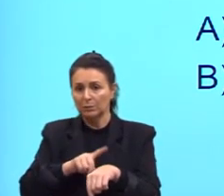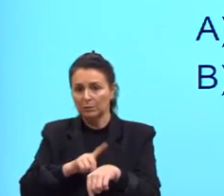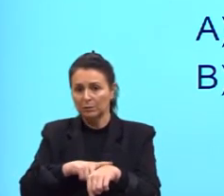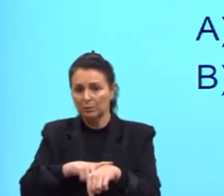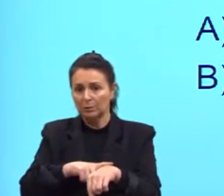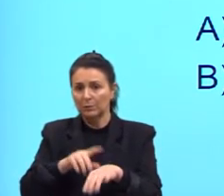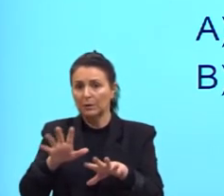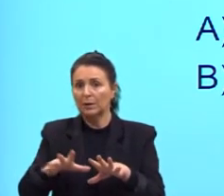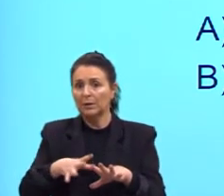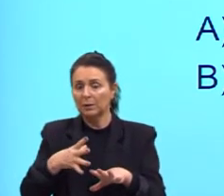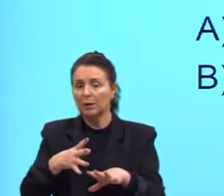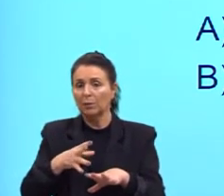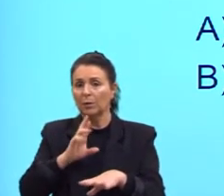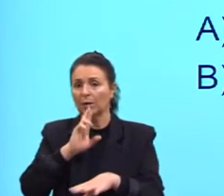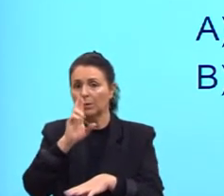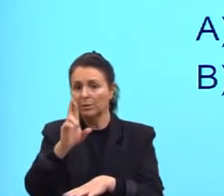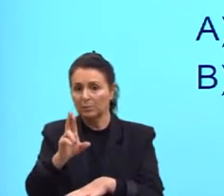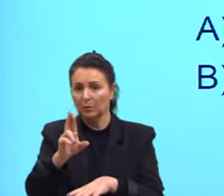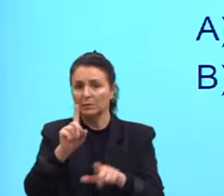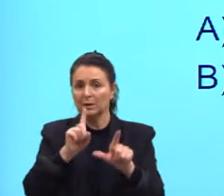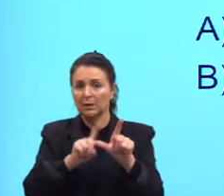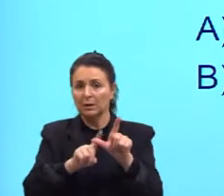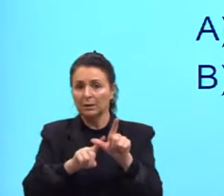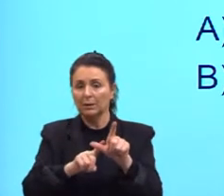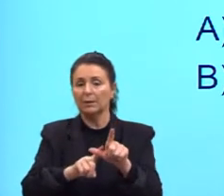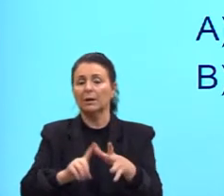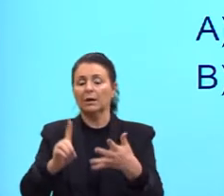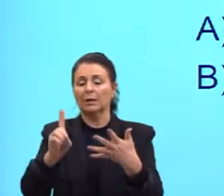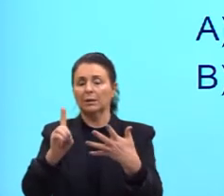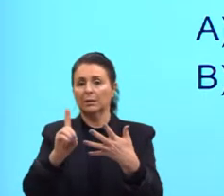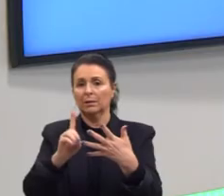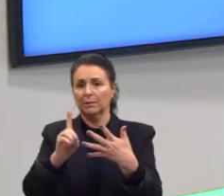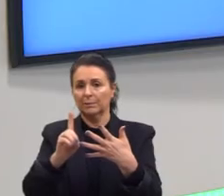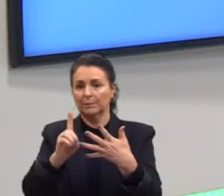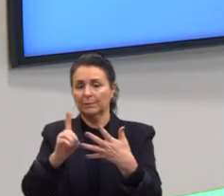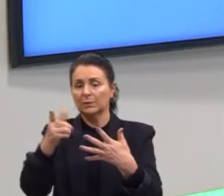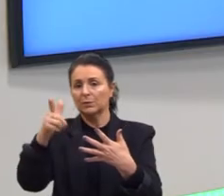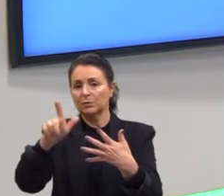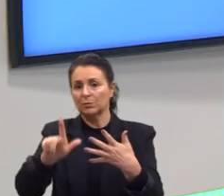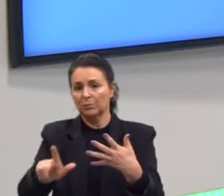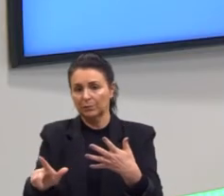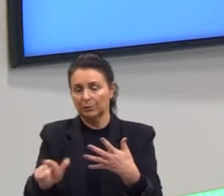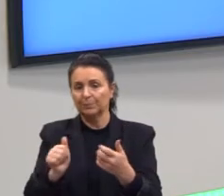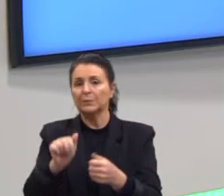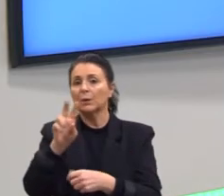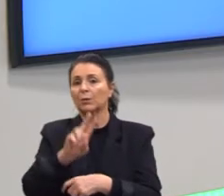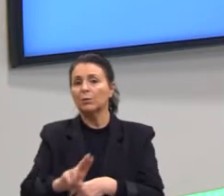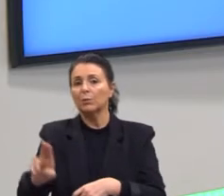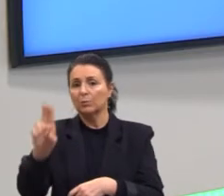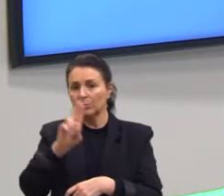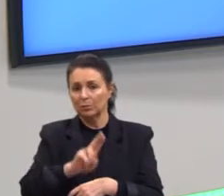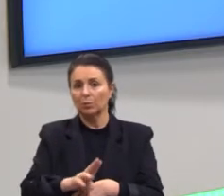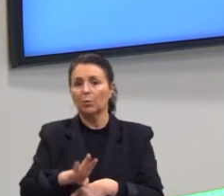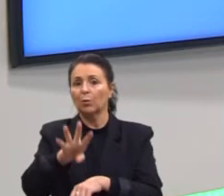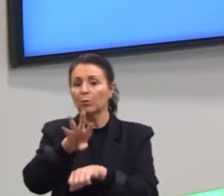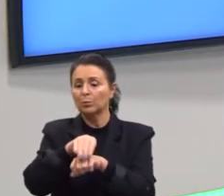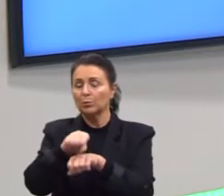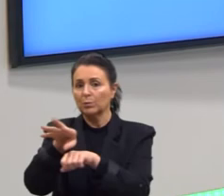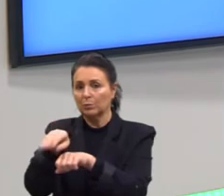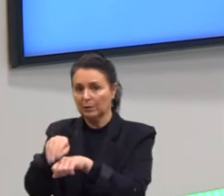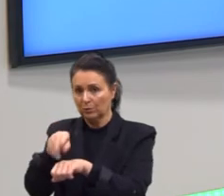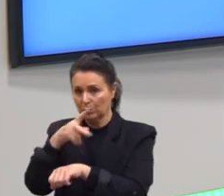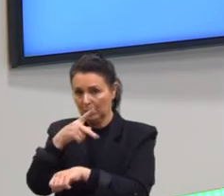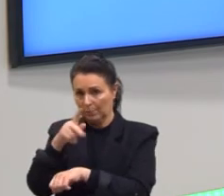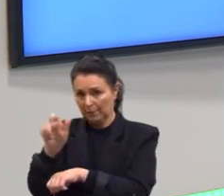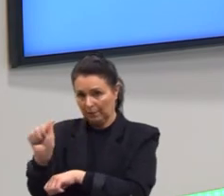alternativa correta seria Alternativa de de novo gente nós utilizamos é que os conhecimentos sobre